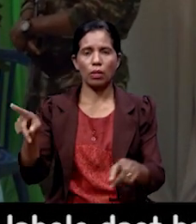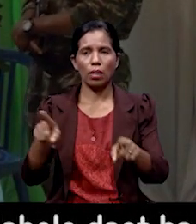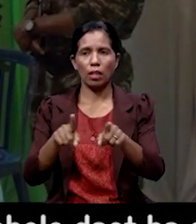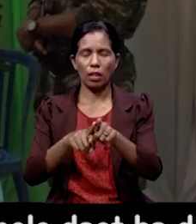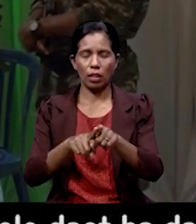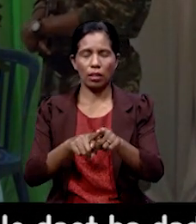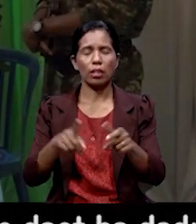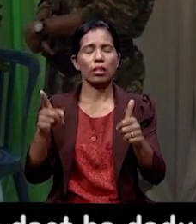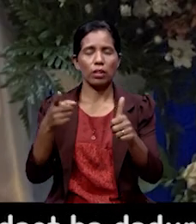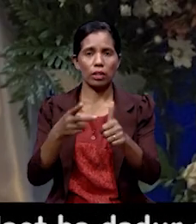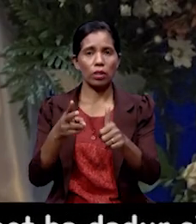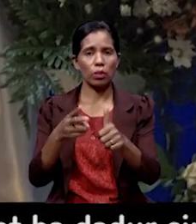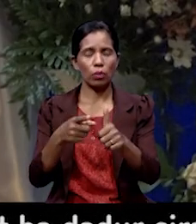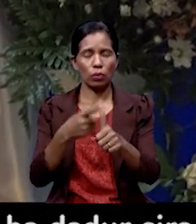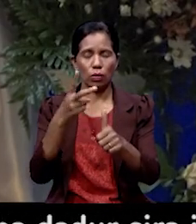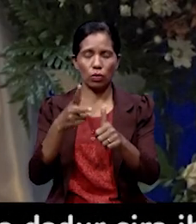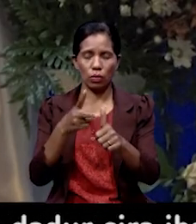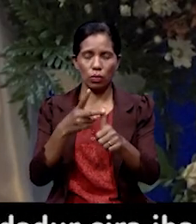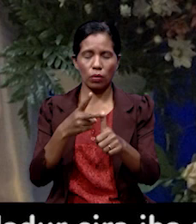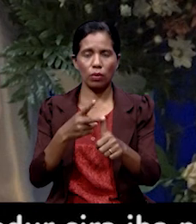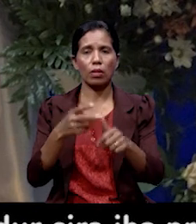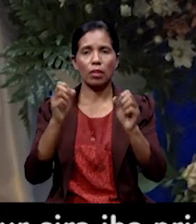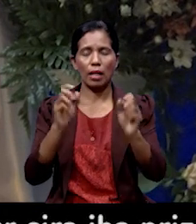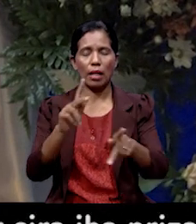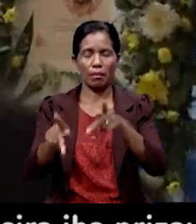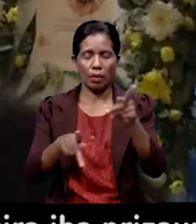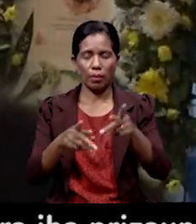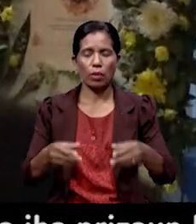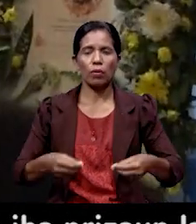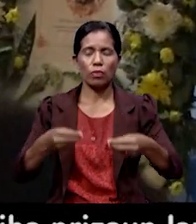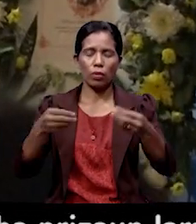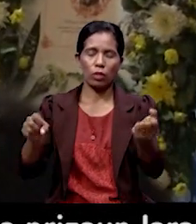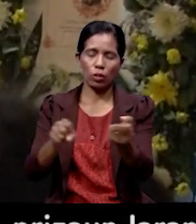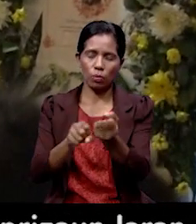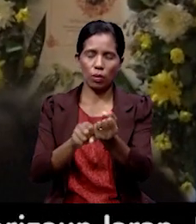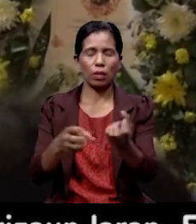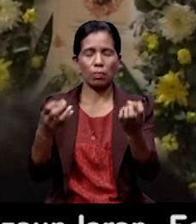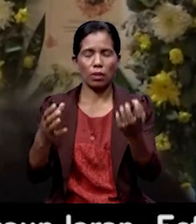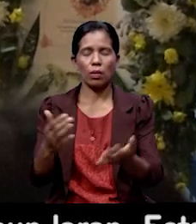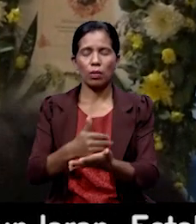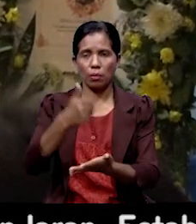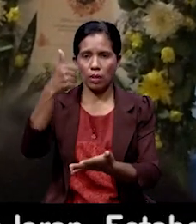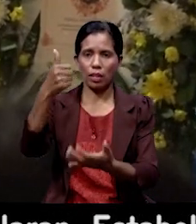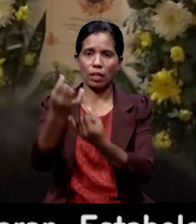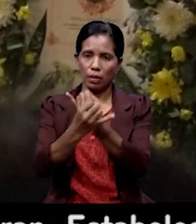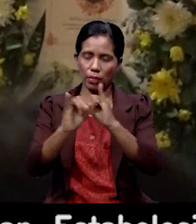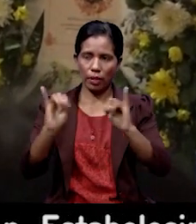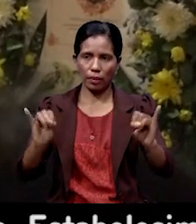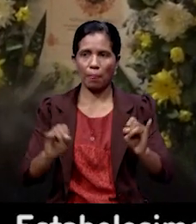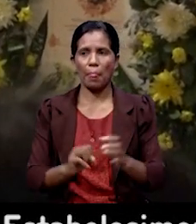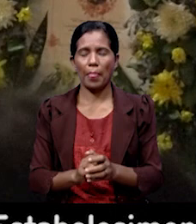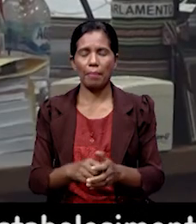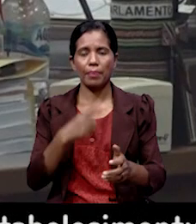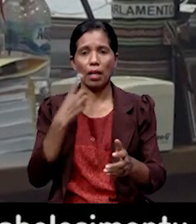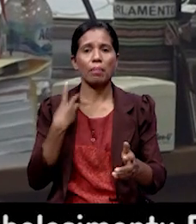segundo órgão soberano e a Timor-Leste, tamba saudoso e manebe fona de contribuição bara kodi manang independência. Kai considera amine